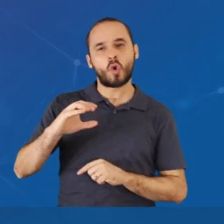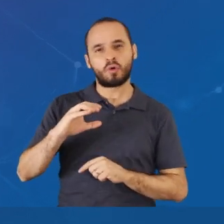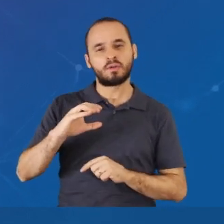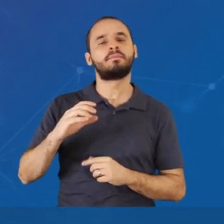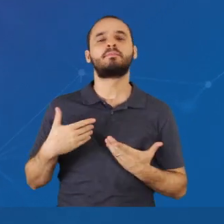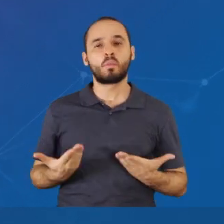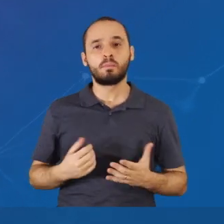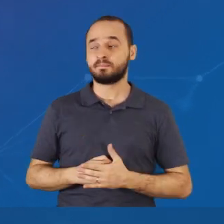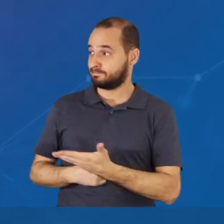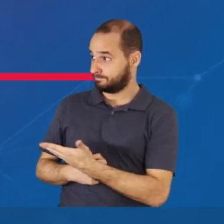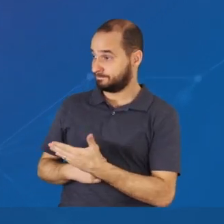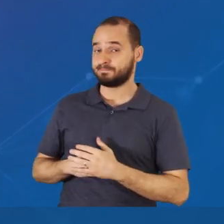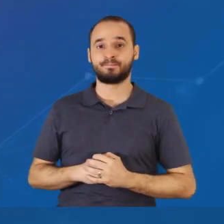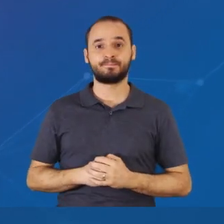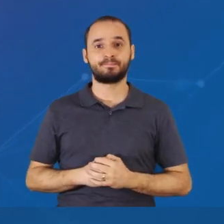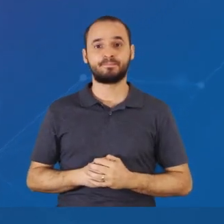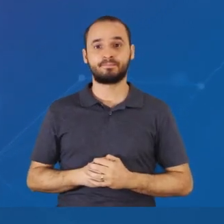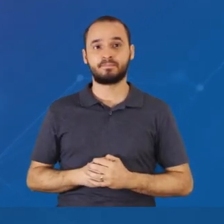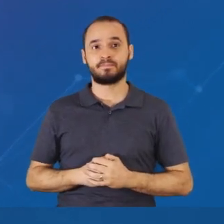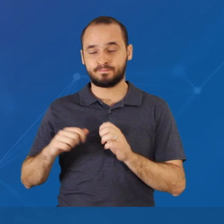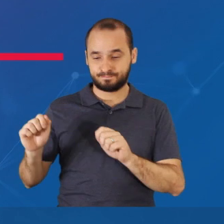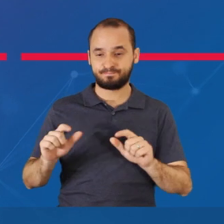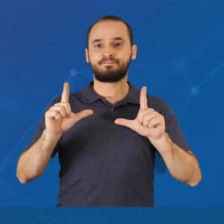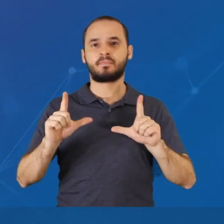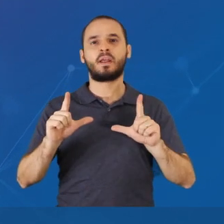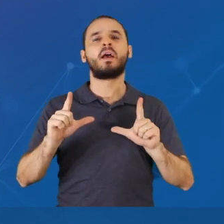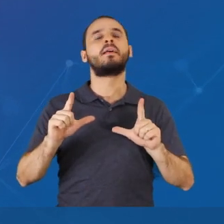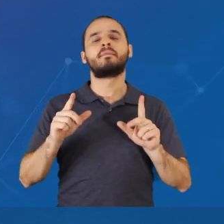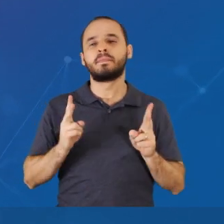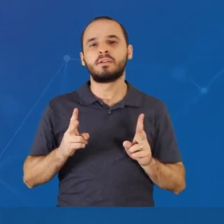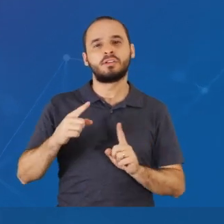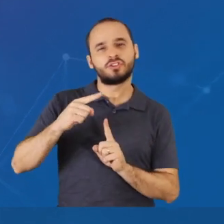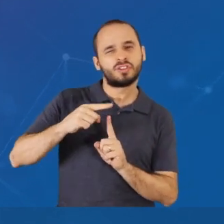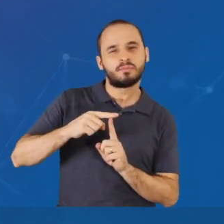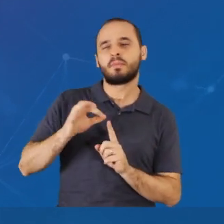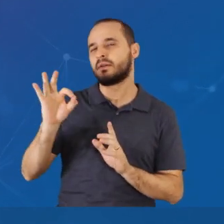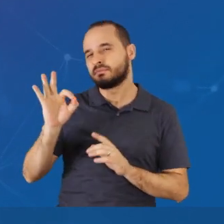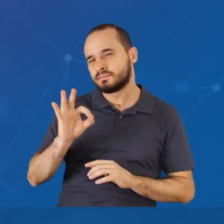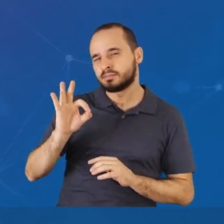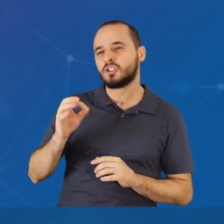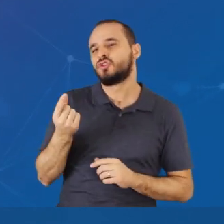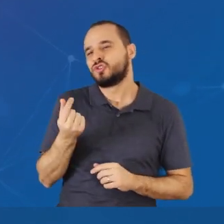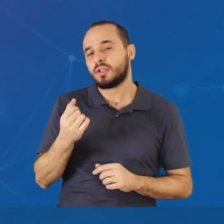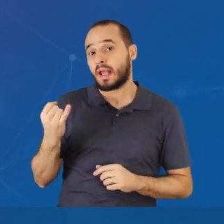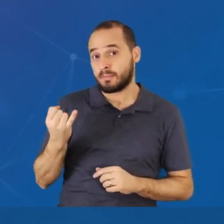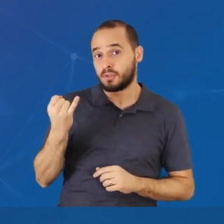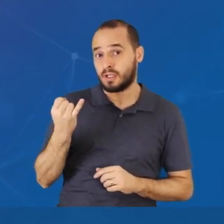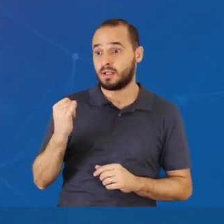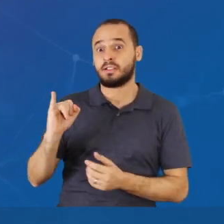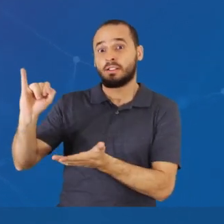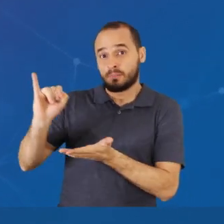e toque em Continuar. Em seguida, você seleciona a modalidade para a cotação. Aqui vamos mostrar a